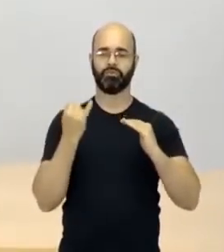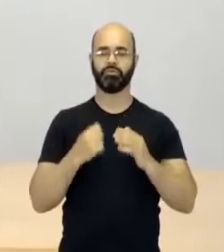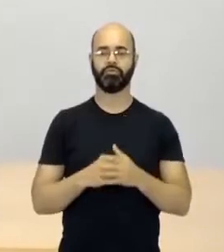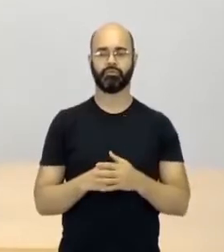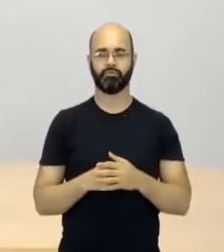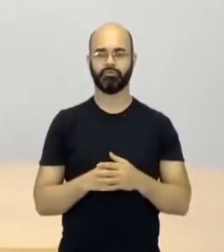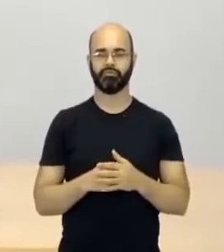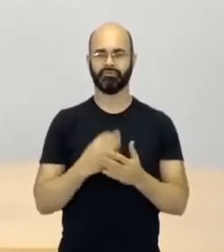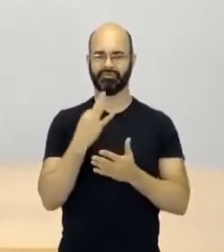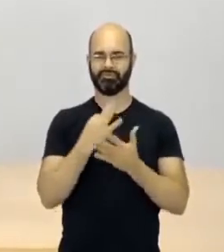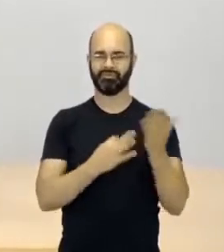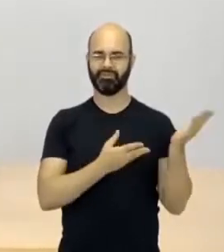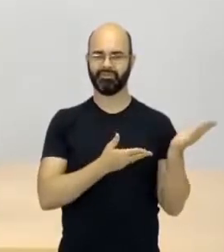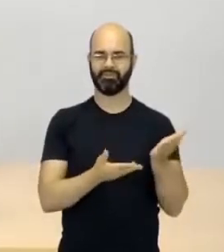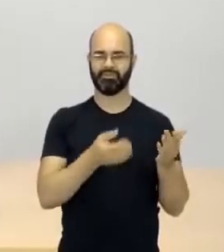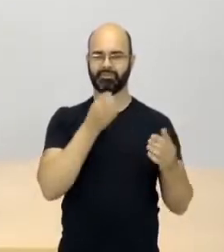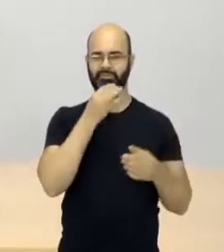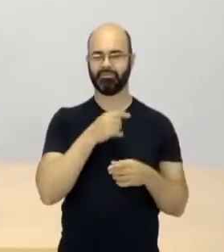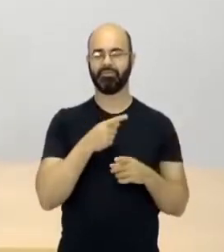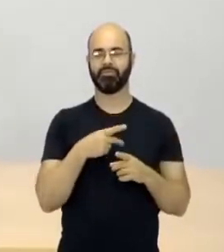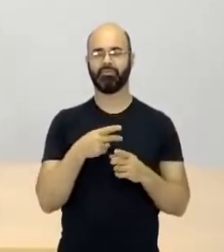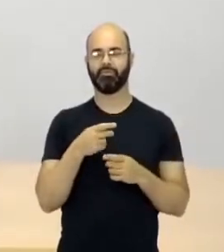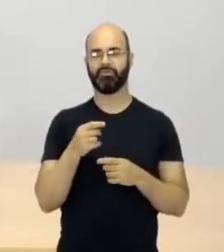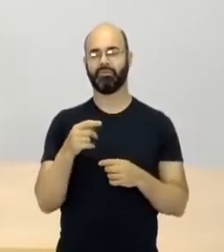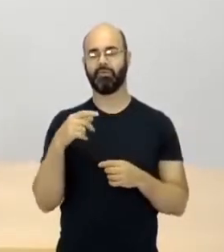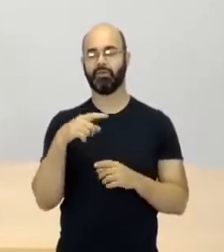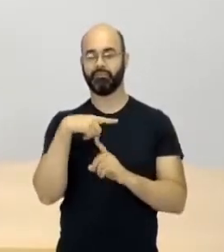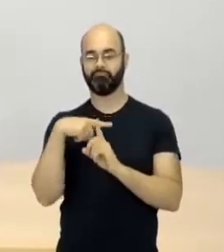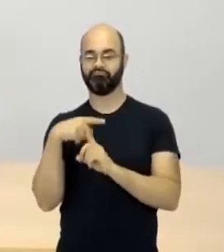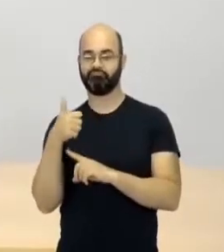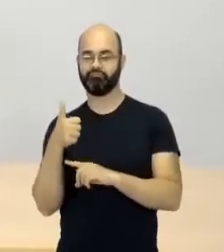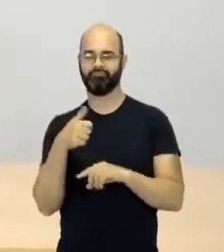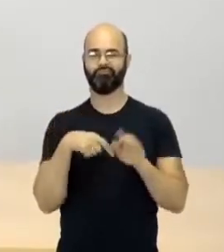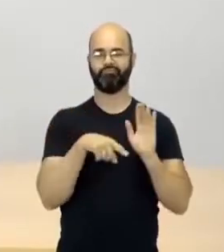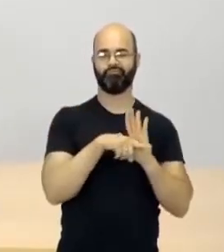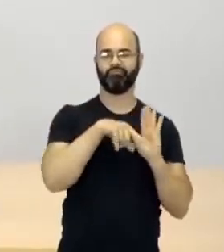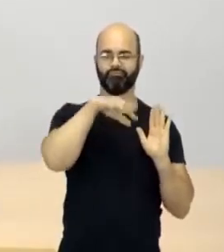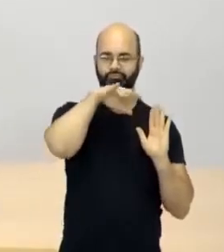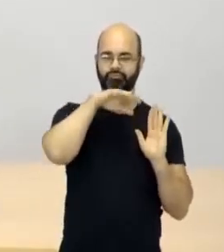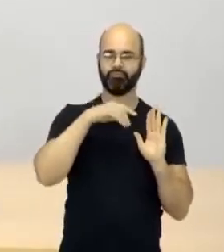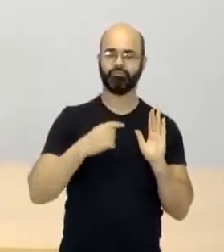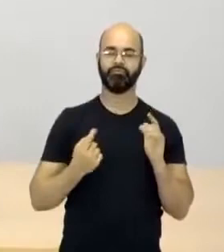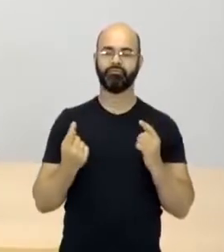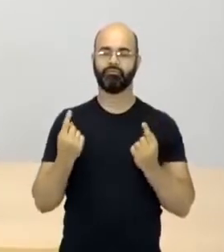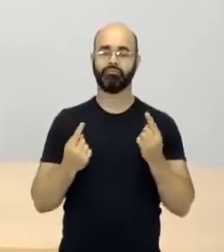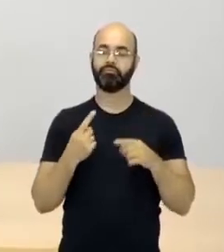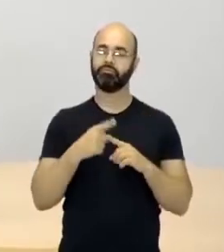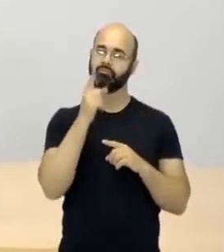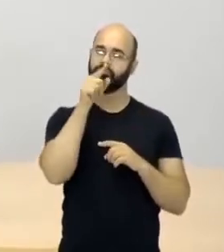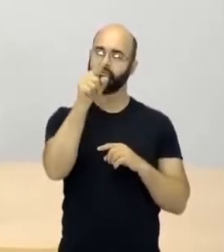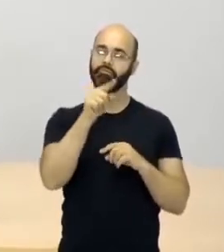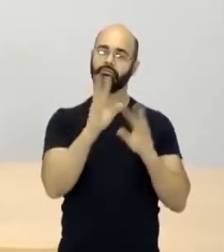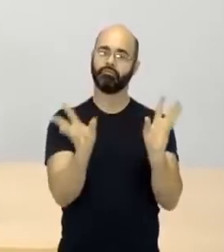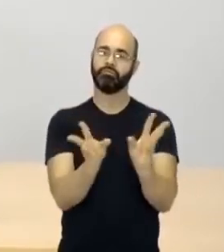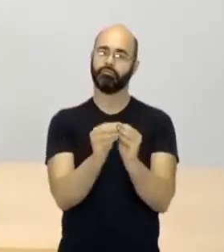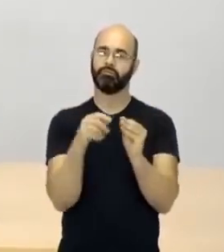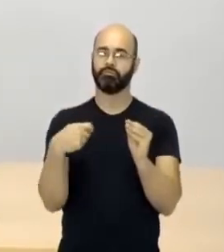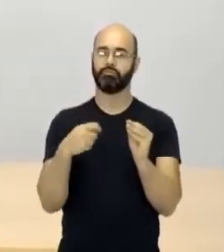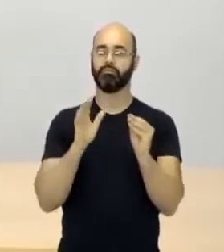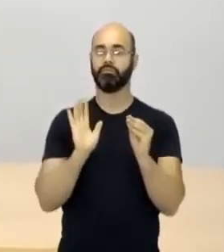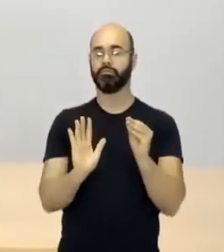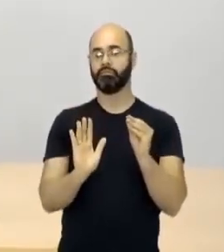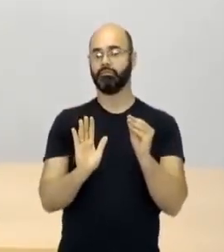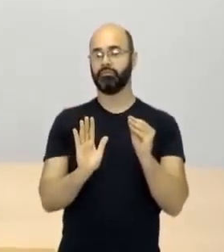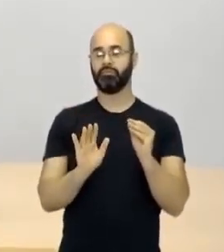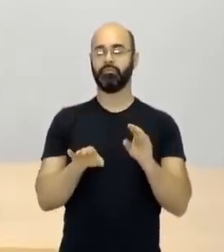é bom esse texto que ele traz vantagens e desvantagens, e isso vai fazer com que você reflita. Ah, você precisa fazer um resumo sobre isso, precisa. Mas existe